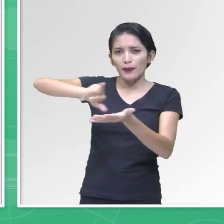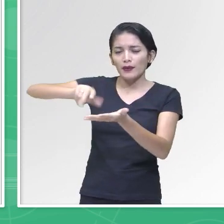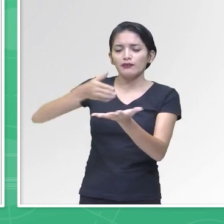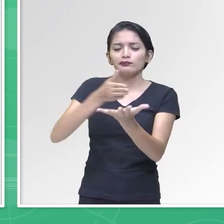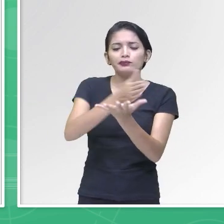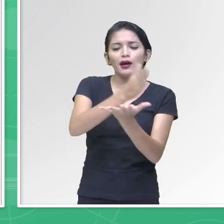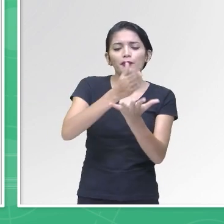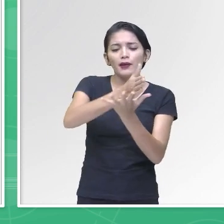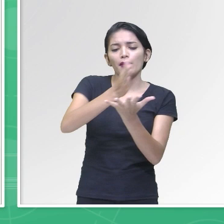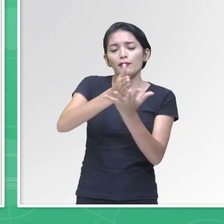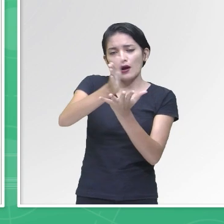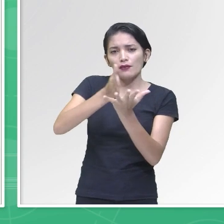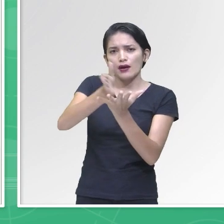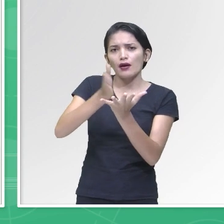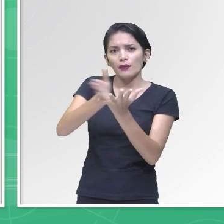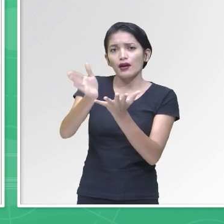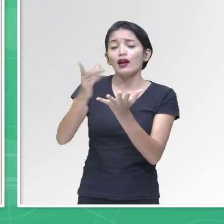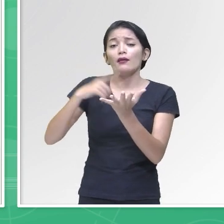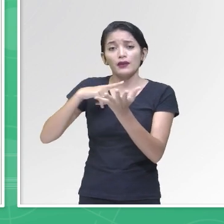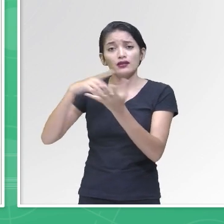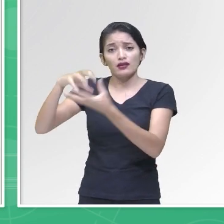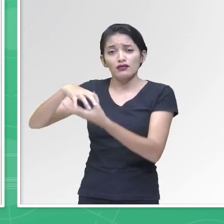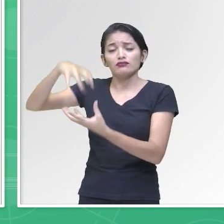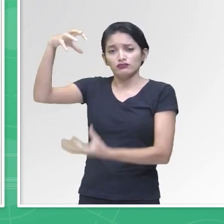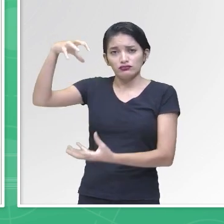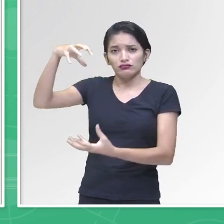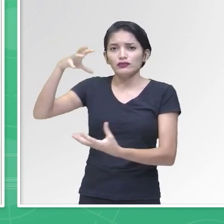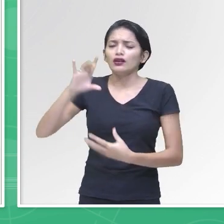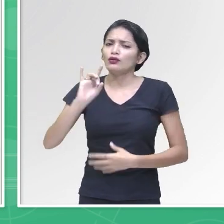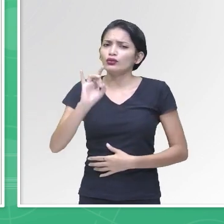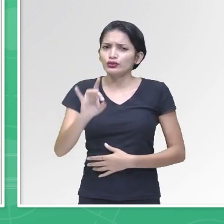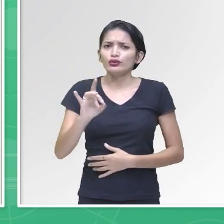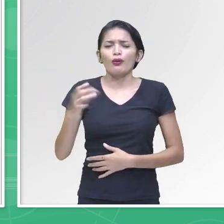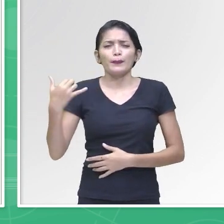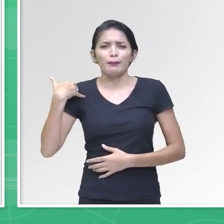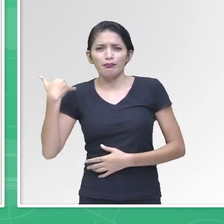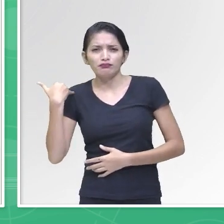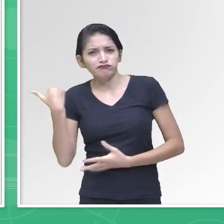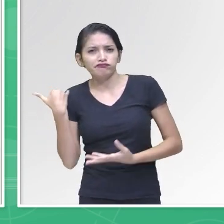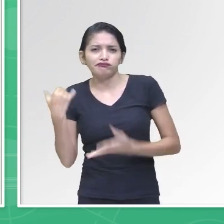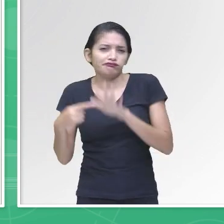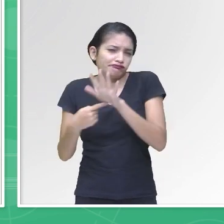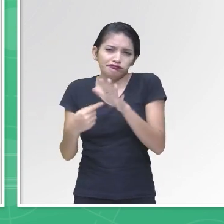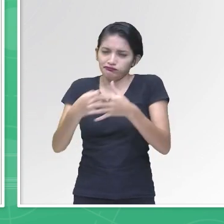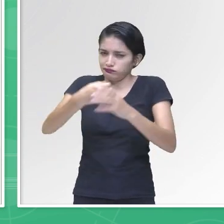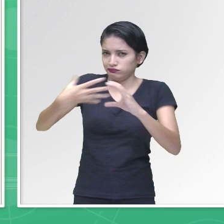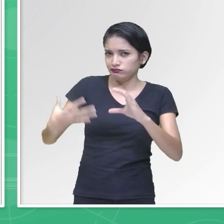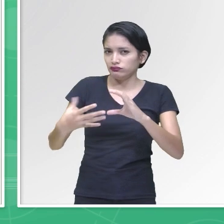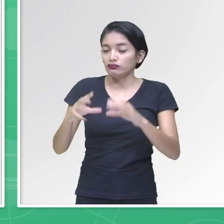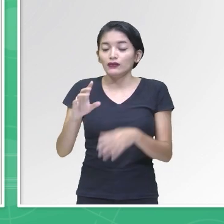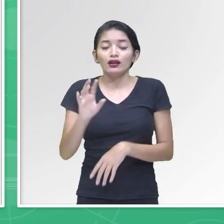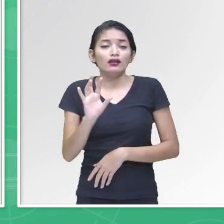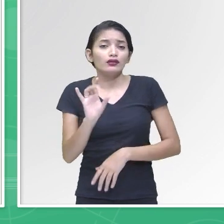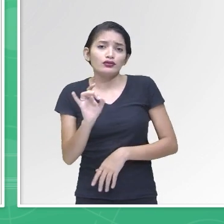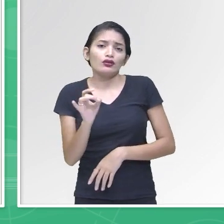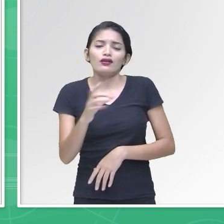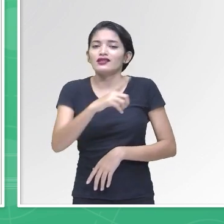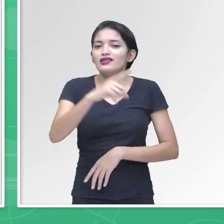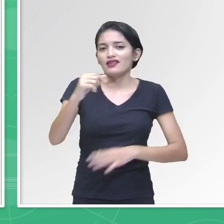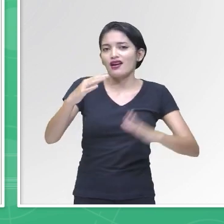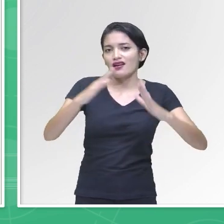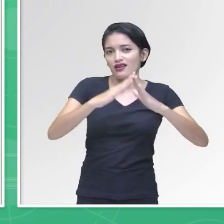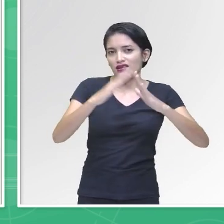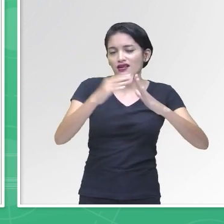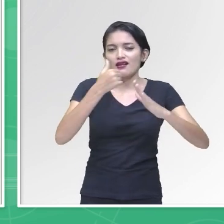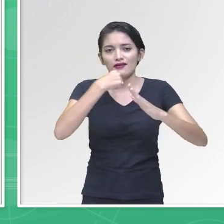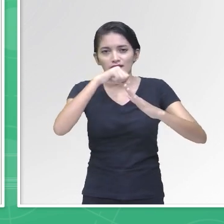caminhos que levam à vida adulta. Não é somente a idade que caracteriza, não é somente a saída da casa dos pais